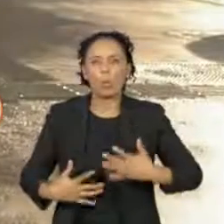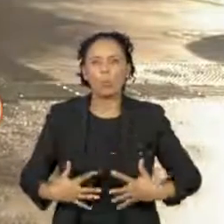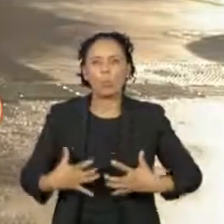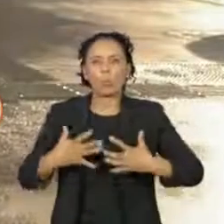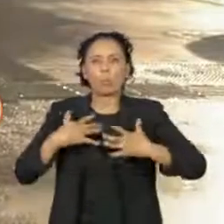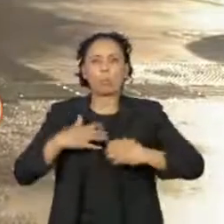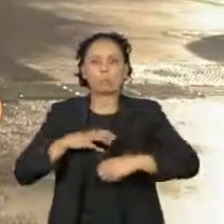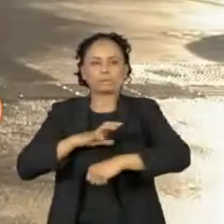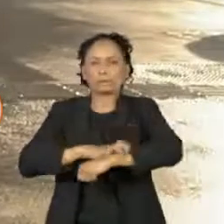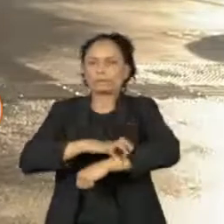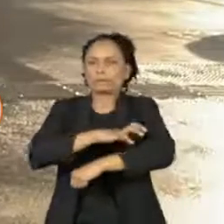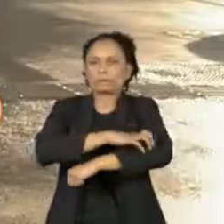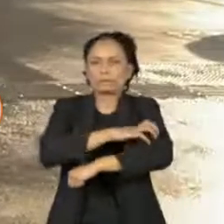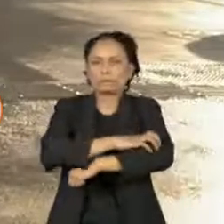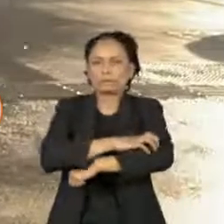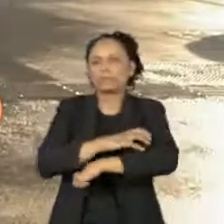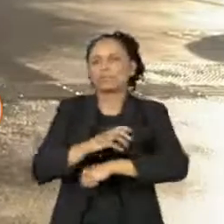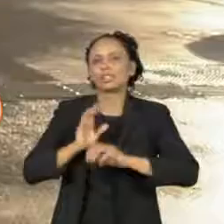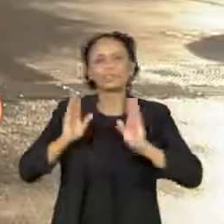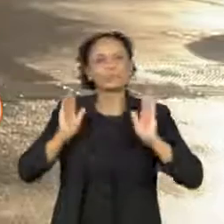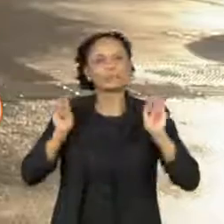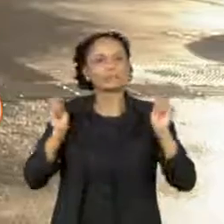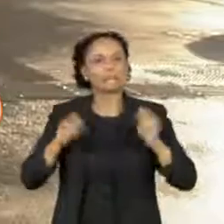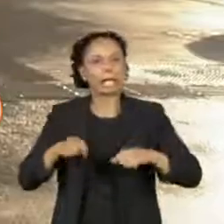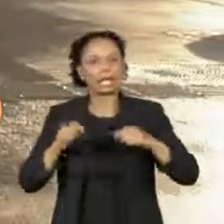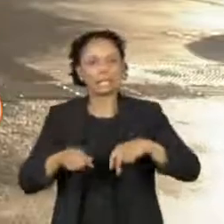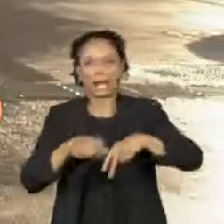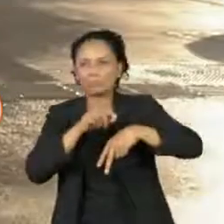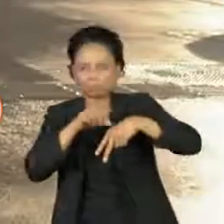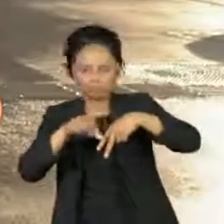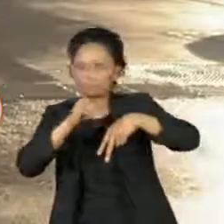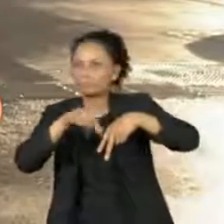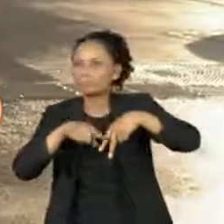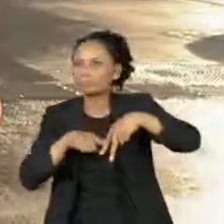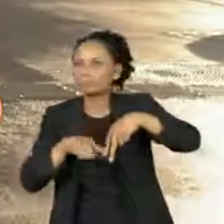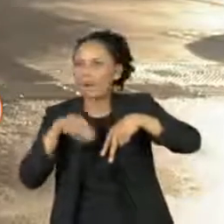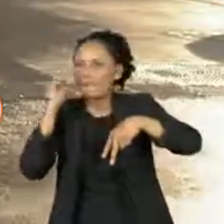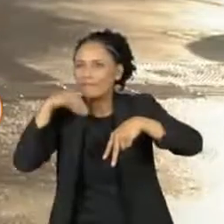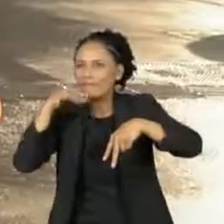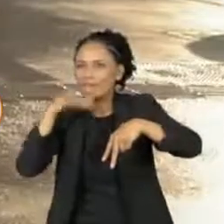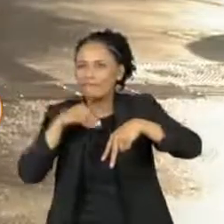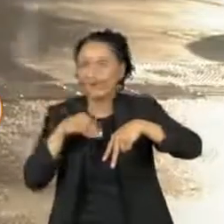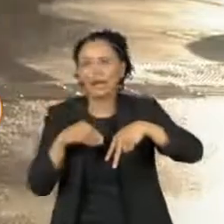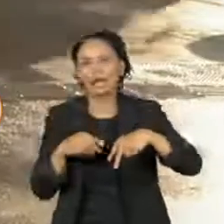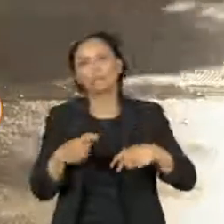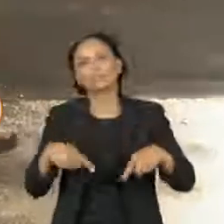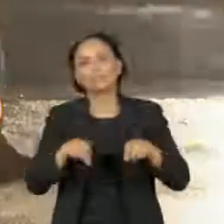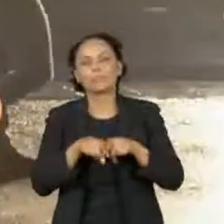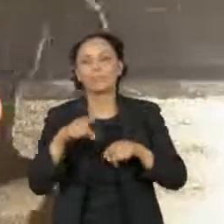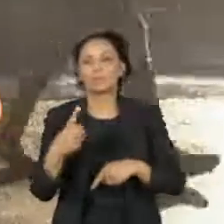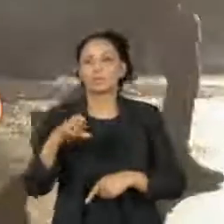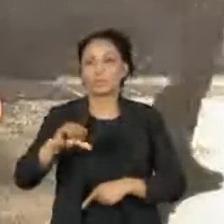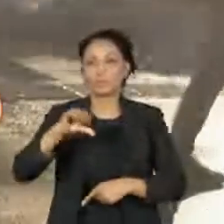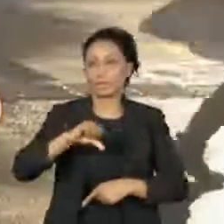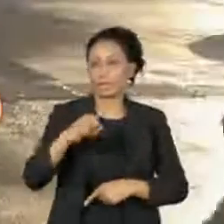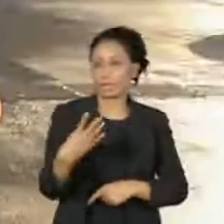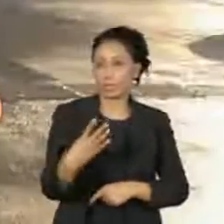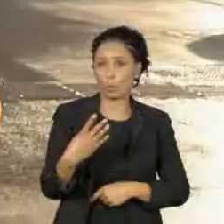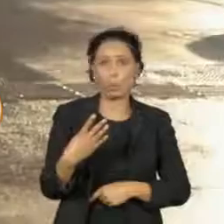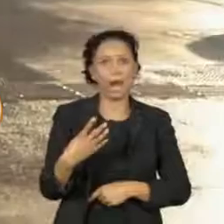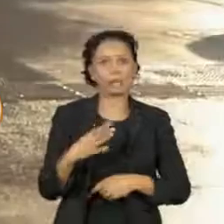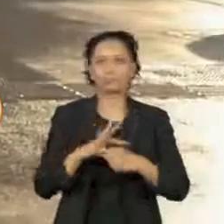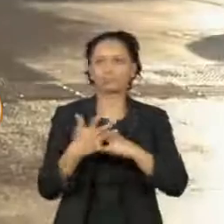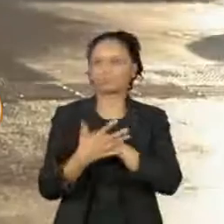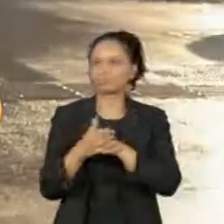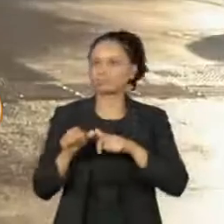causar paralisia infantil. Ela chegou a ser erradicada aqui no Brasil em 1994, mas exatamente por conta